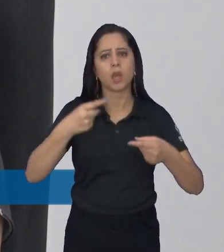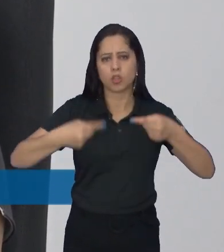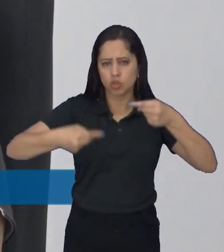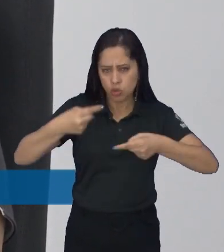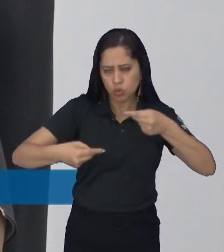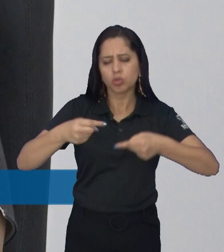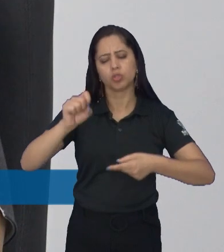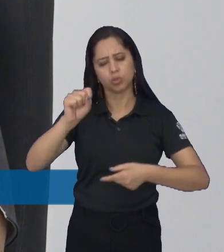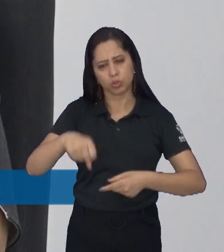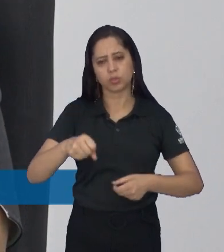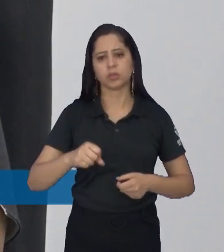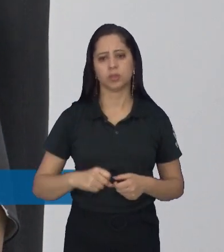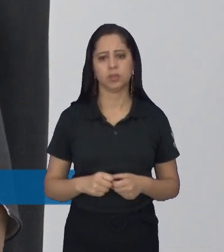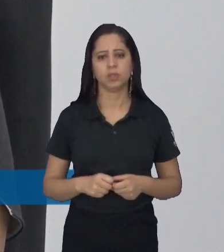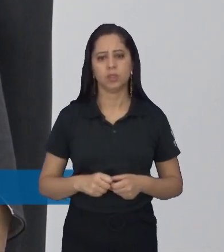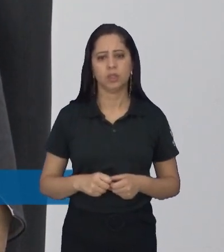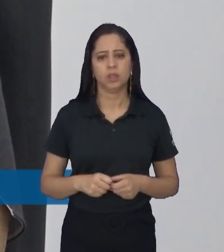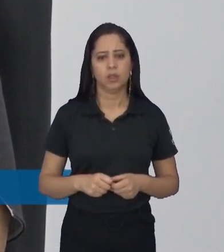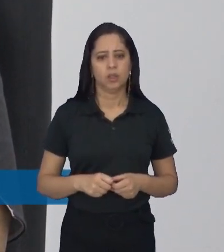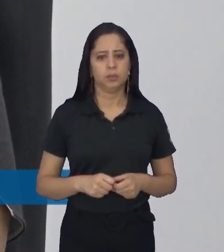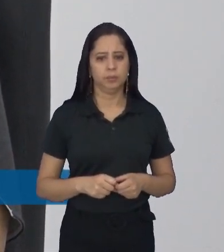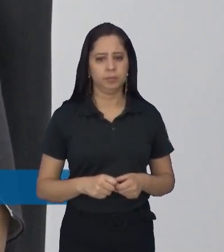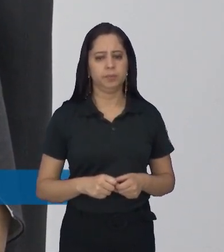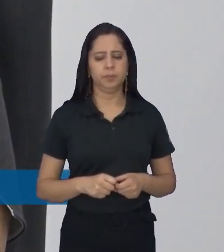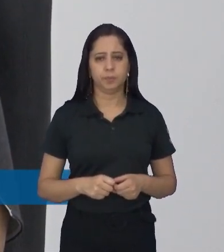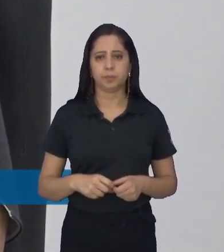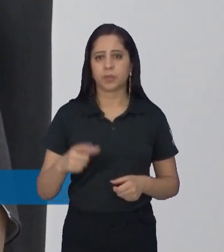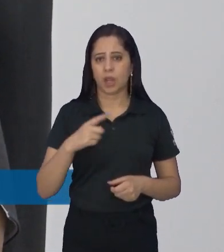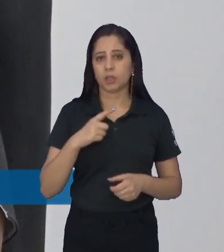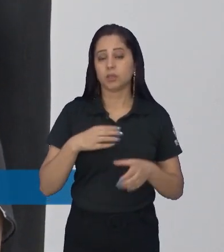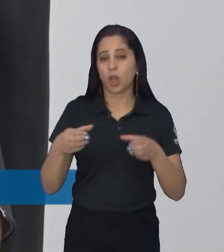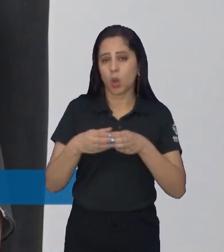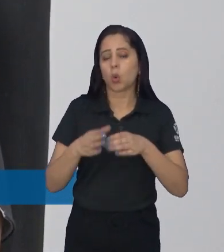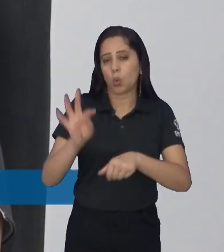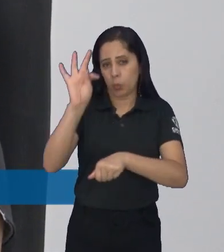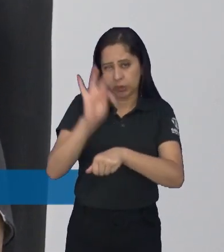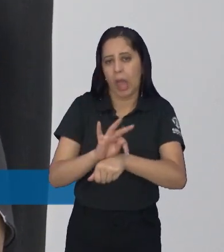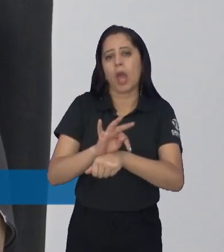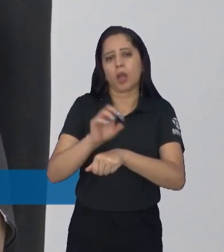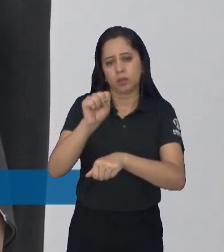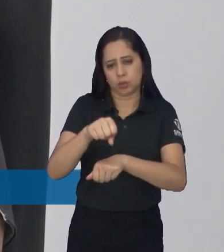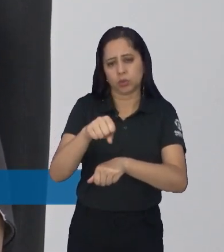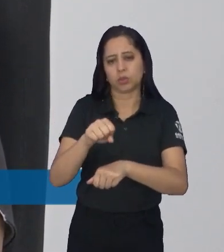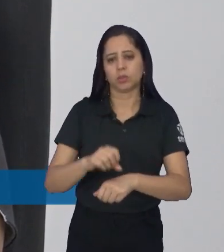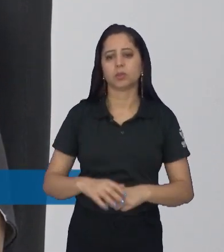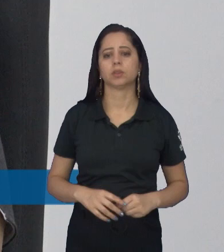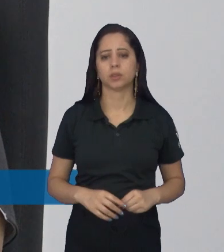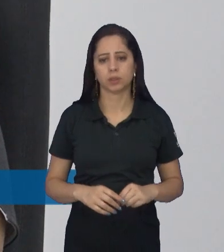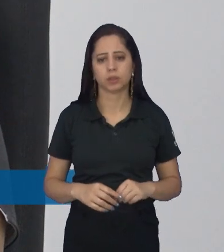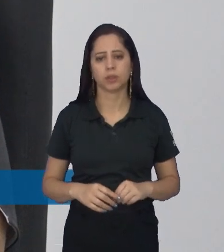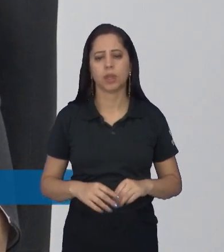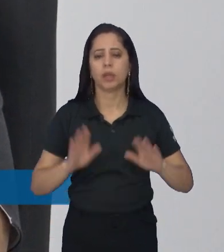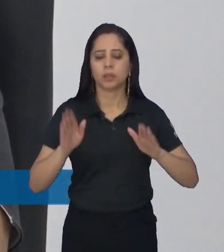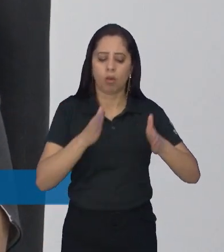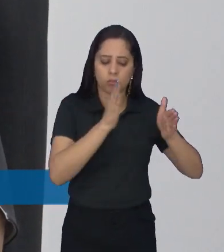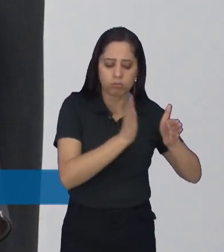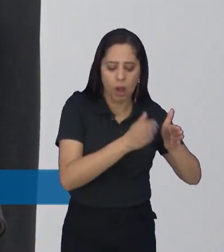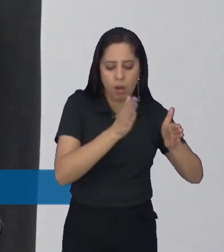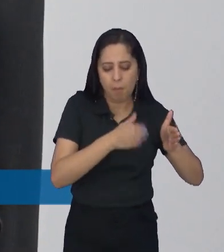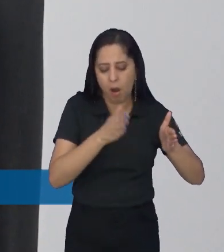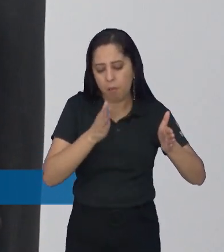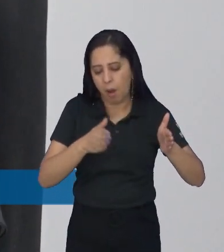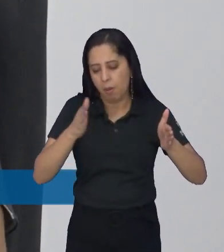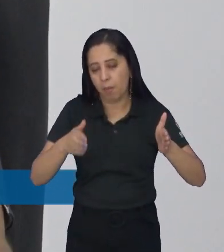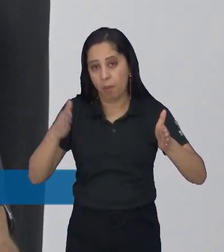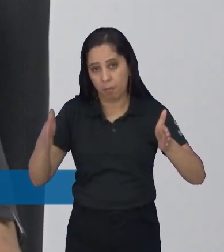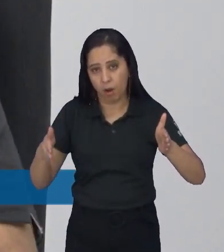conselheiros e Inclusive acho que foi criado uma câmera técnica foi criado o câmara técnica né Então essa dinâmica de discussão